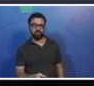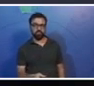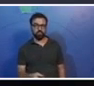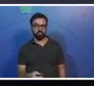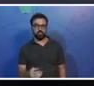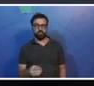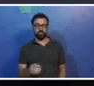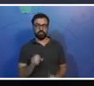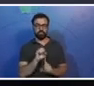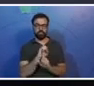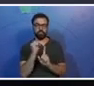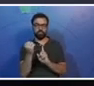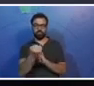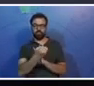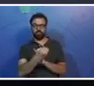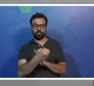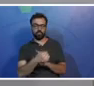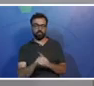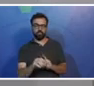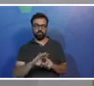antepenúltimo com e não com i,